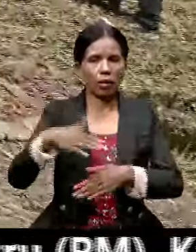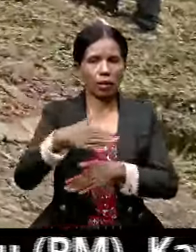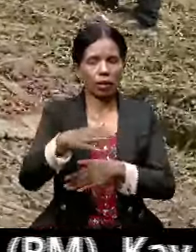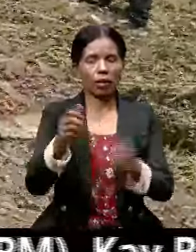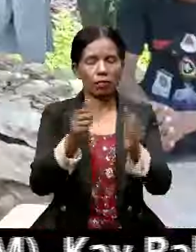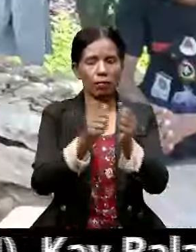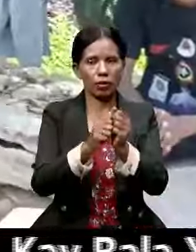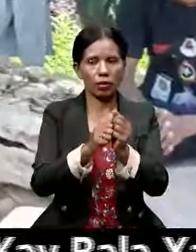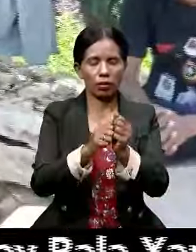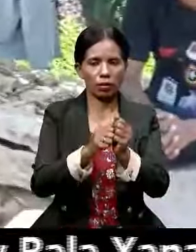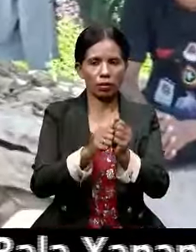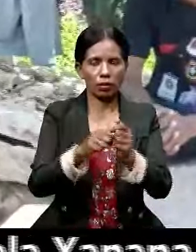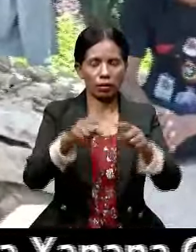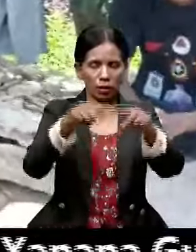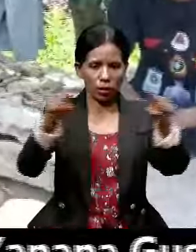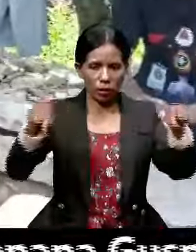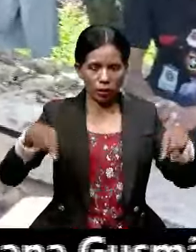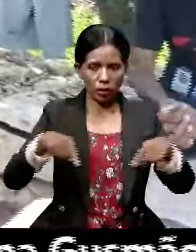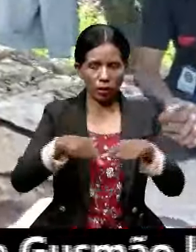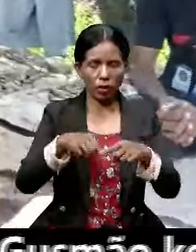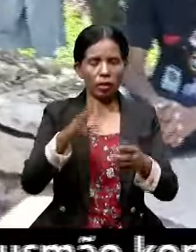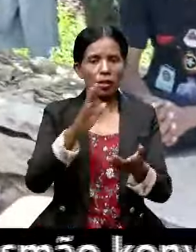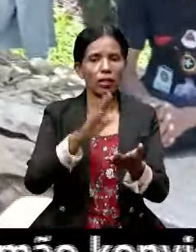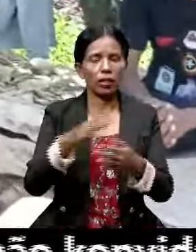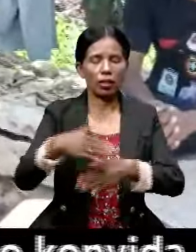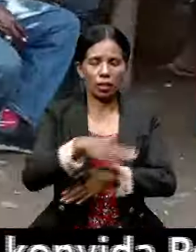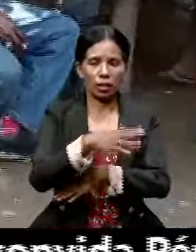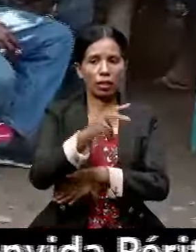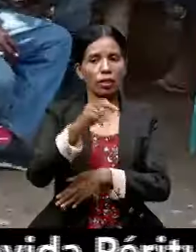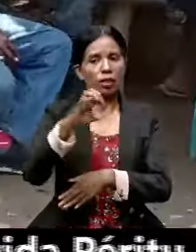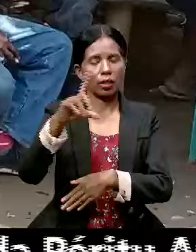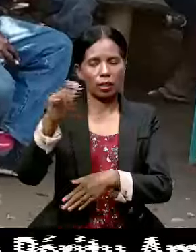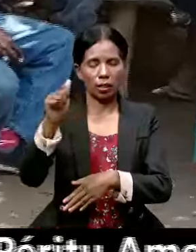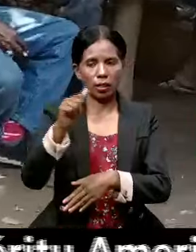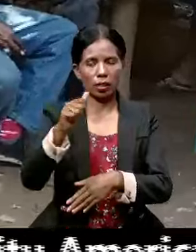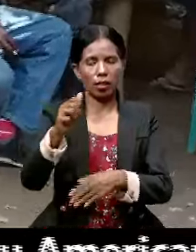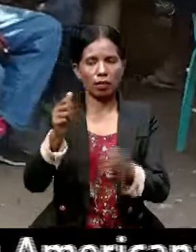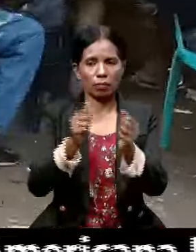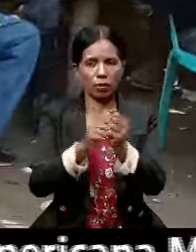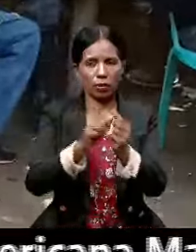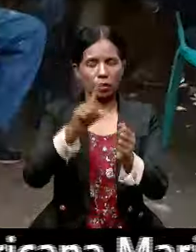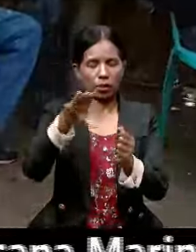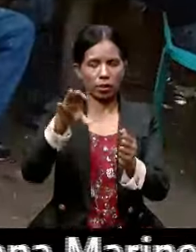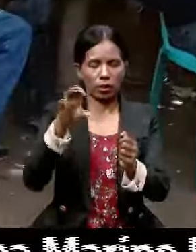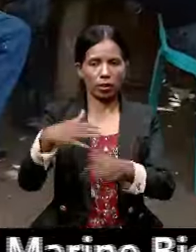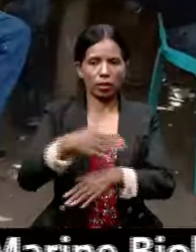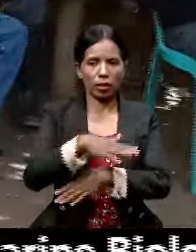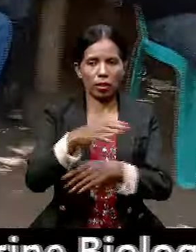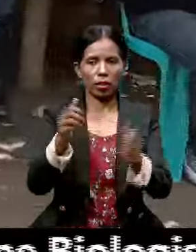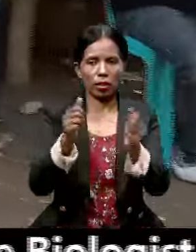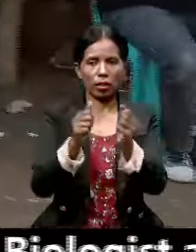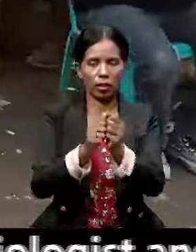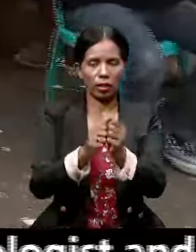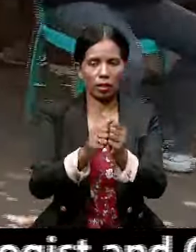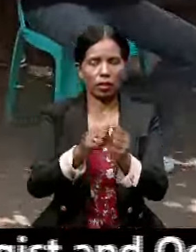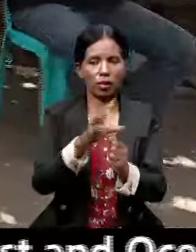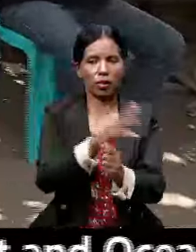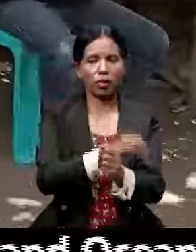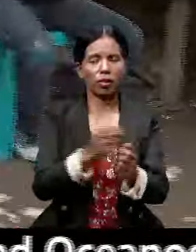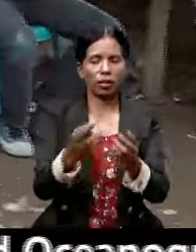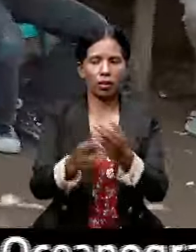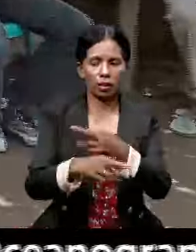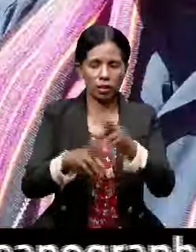seis. Ikan ninila, ia cem e tal. Ikan mas, moça estenta e tal. O